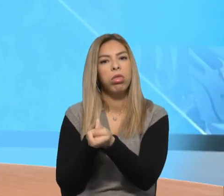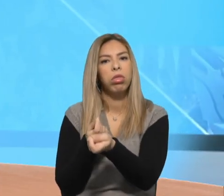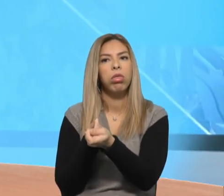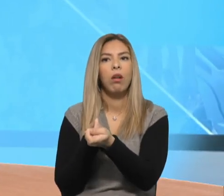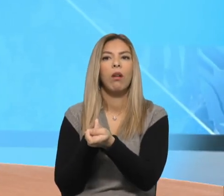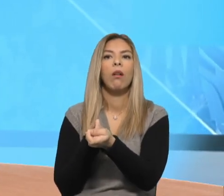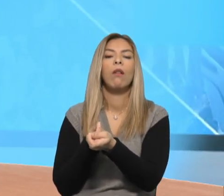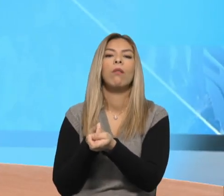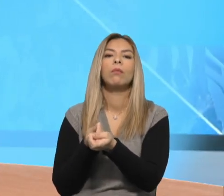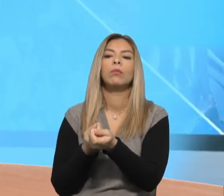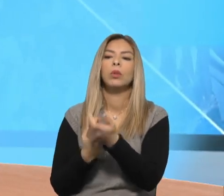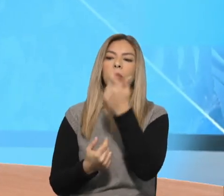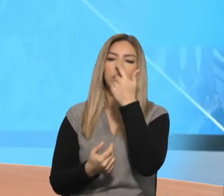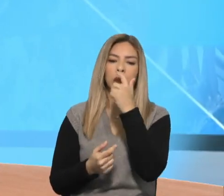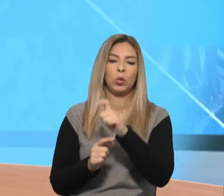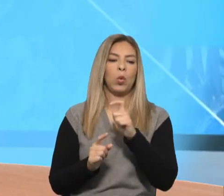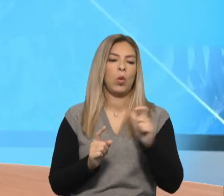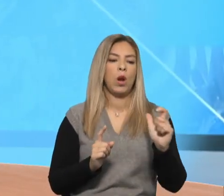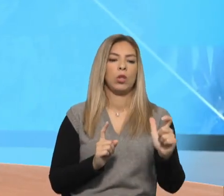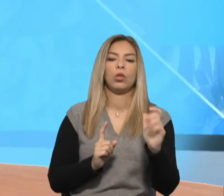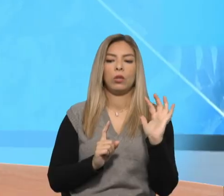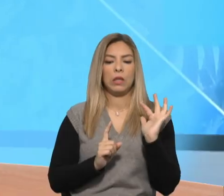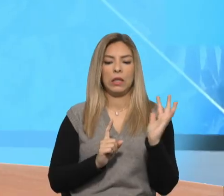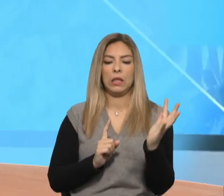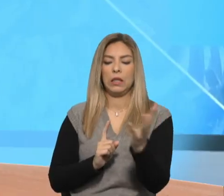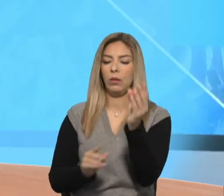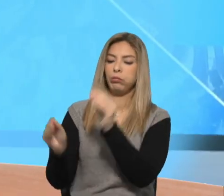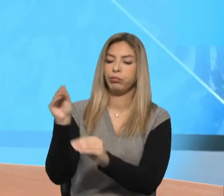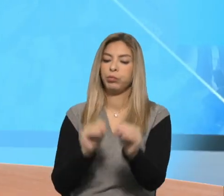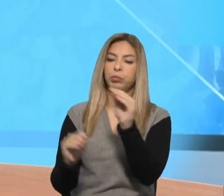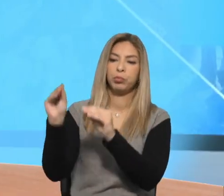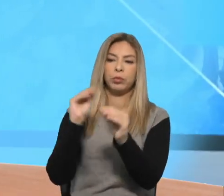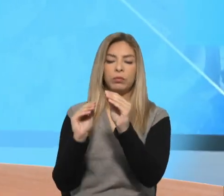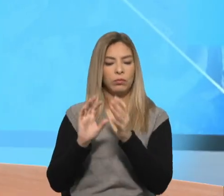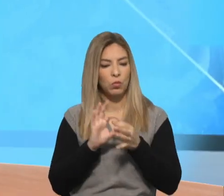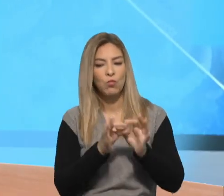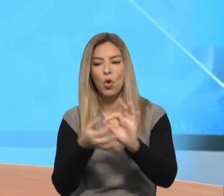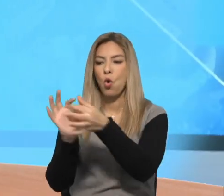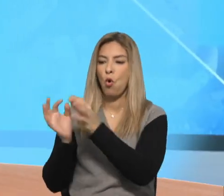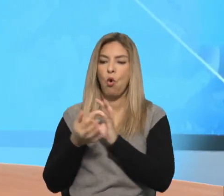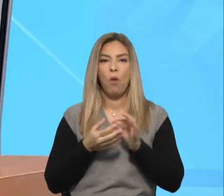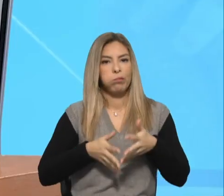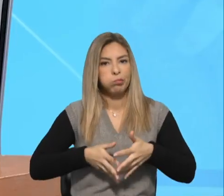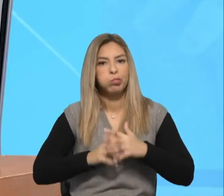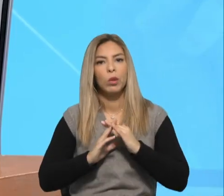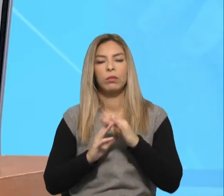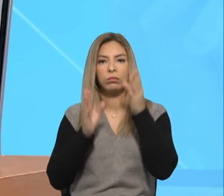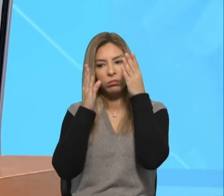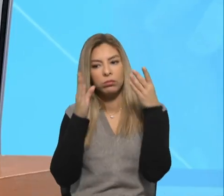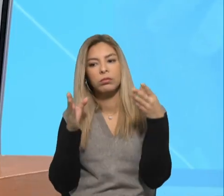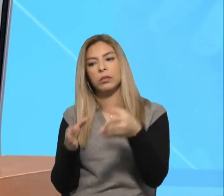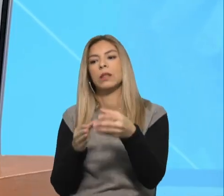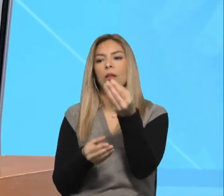da construção do presépio acaba por ser também um agregador entre os colaboradores da empresa, que se dedicam também